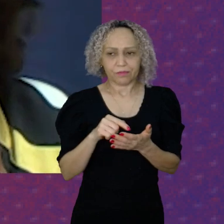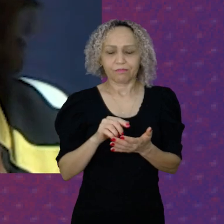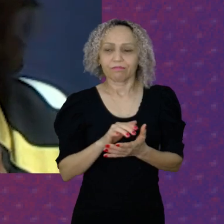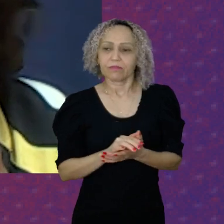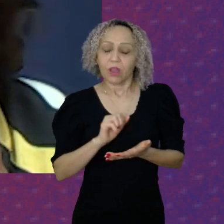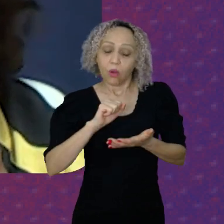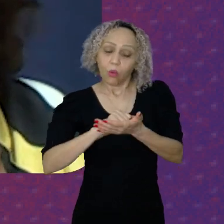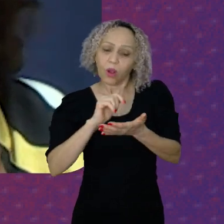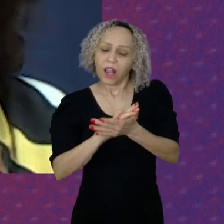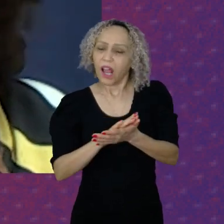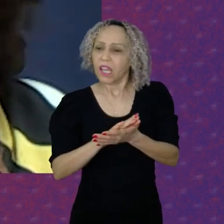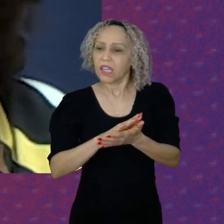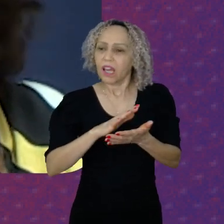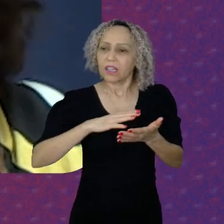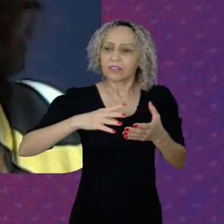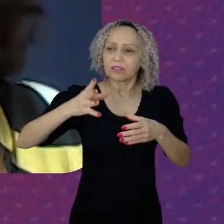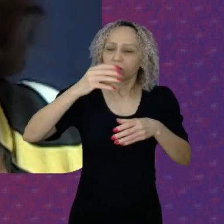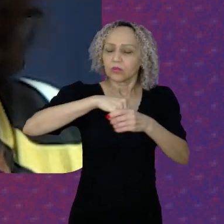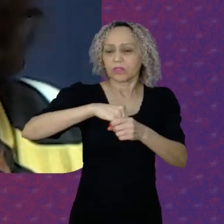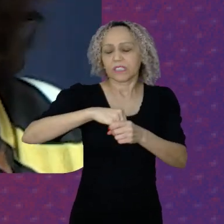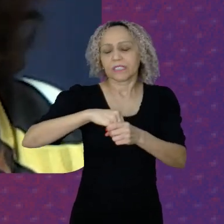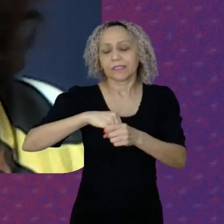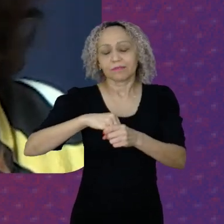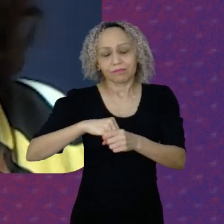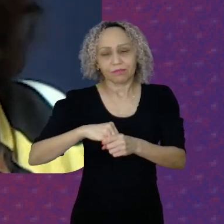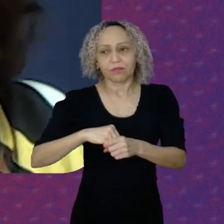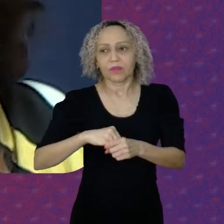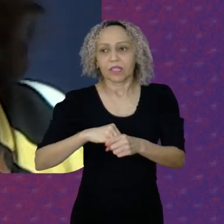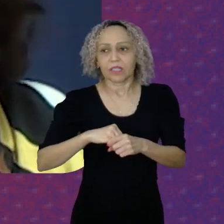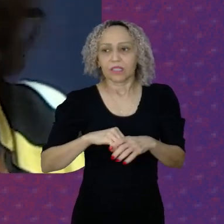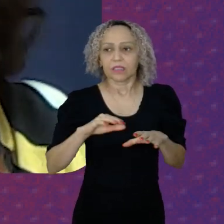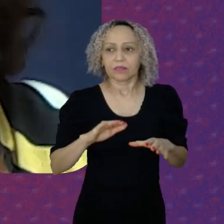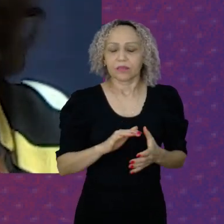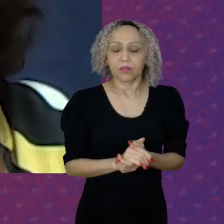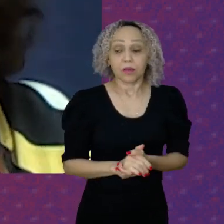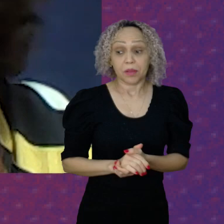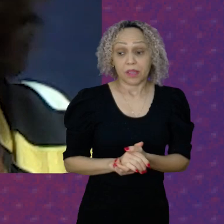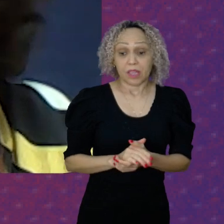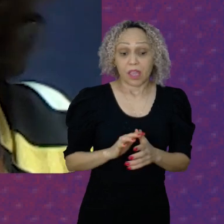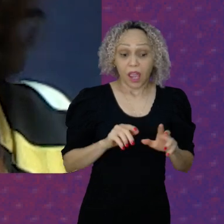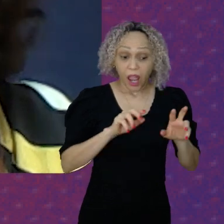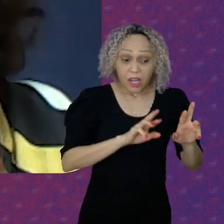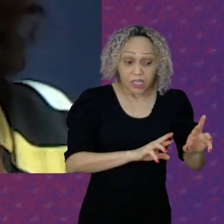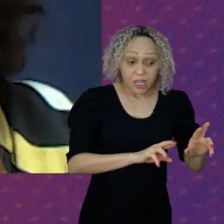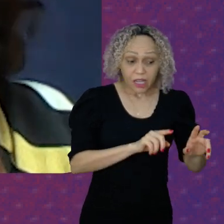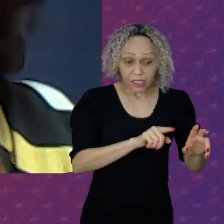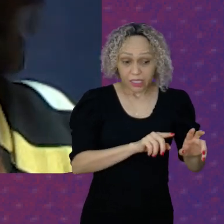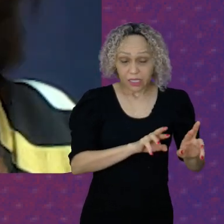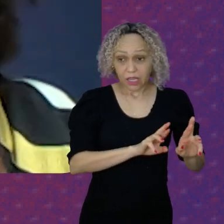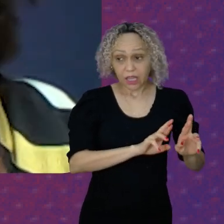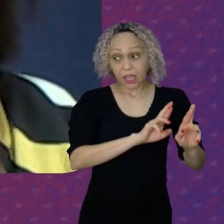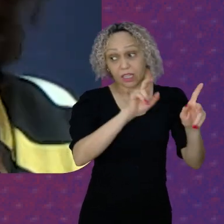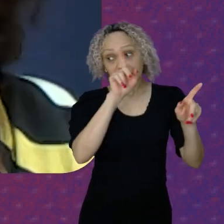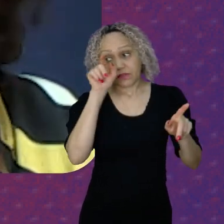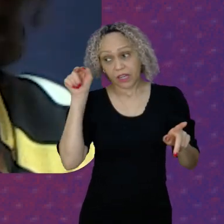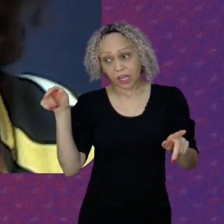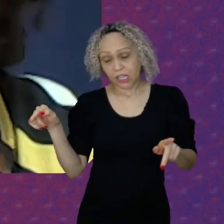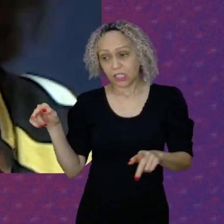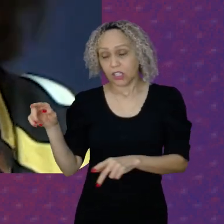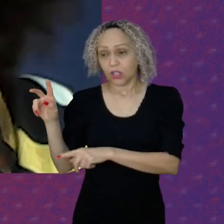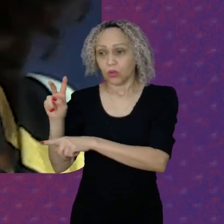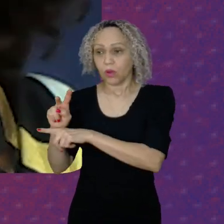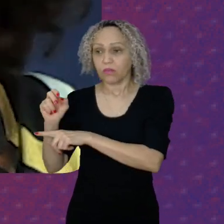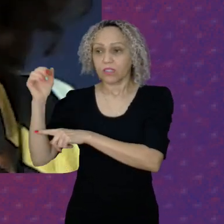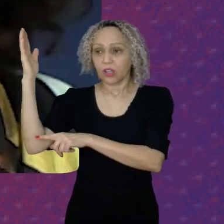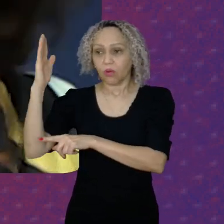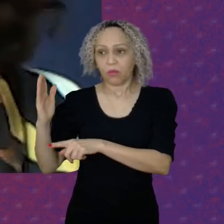anterior Auxílio Brasil, porque não havia um controle, né? Muitas pessoas que não precisariam, né,